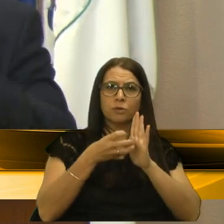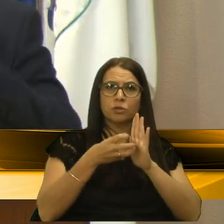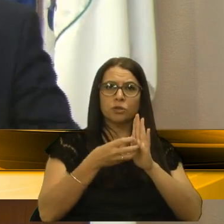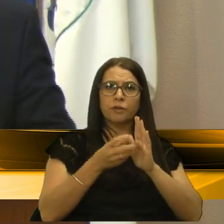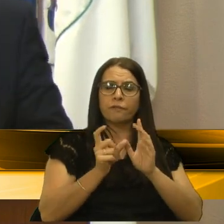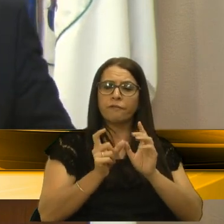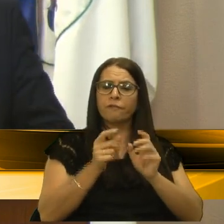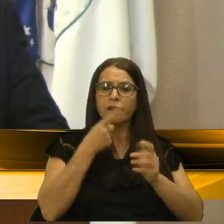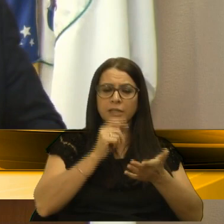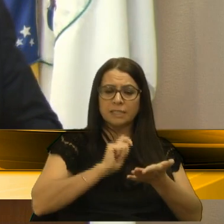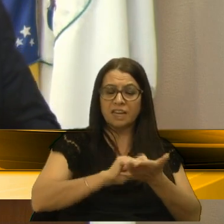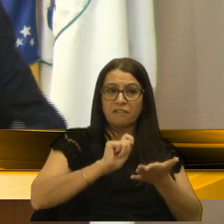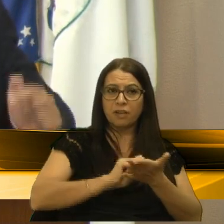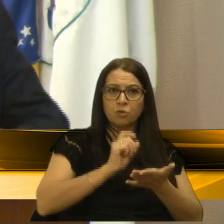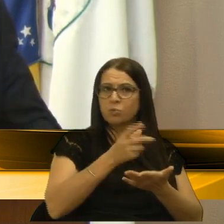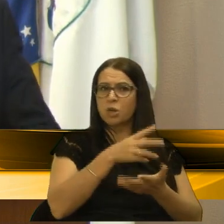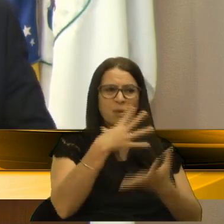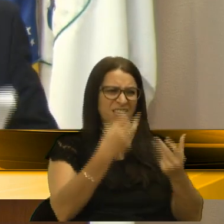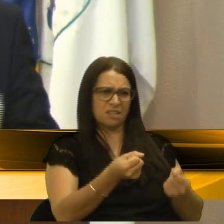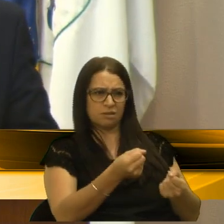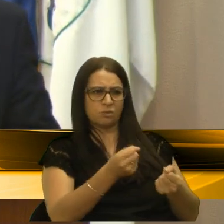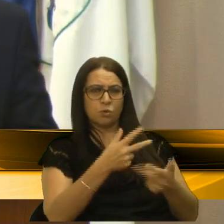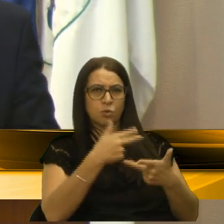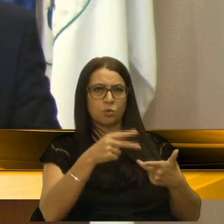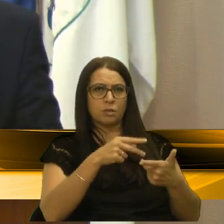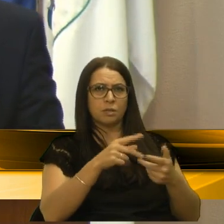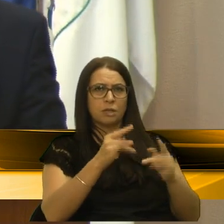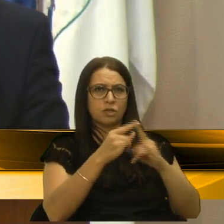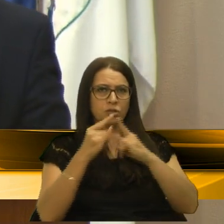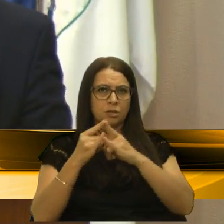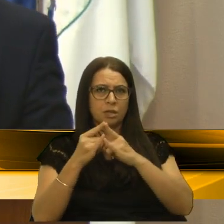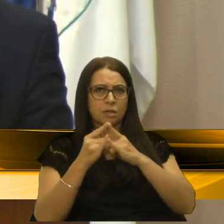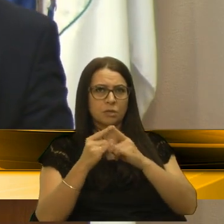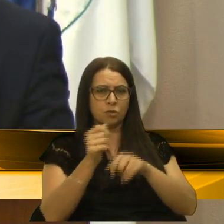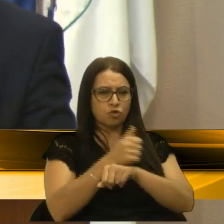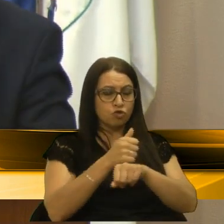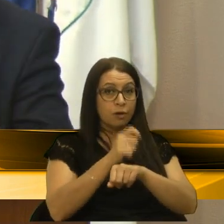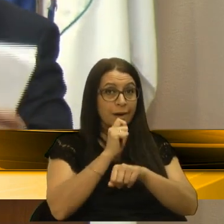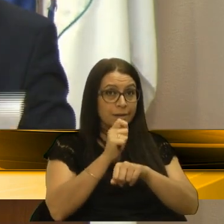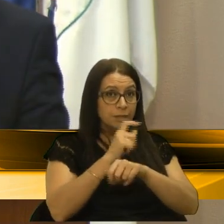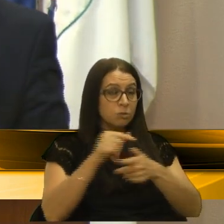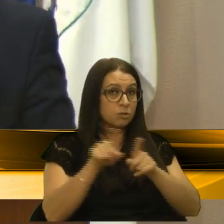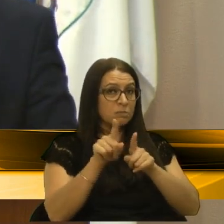de repúdio a essa fala do presidente. Eu quero deixar aqui em nome das entidades ligadas aos jornalistas e